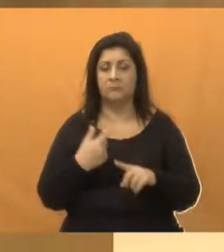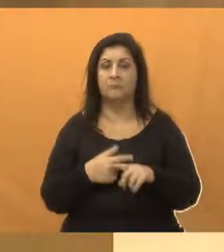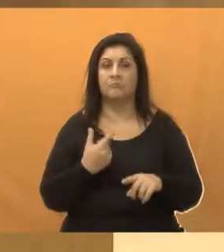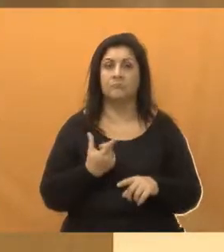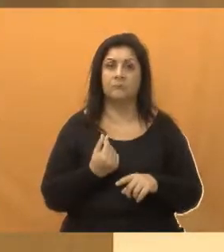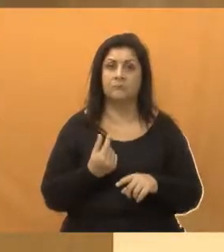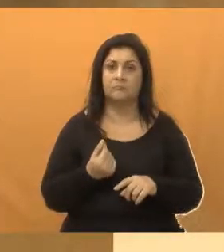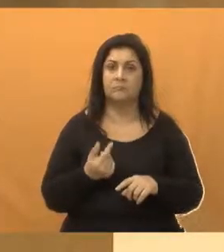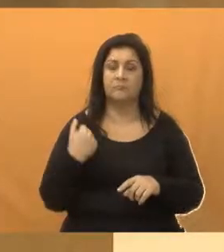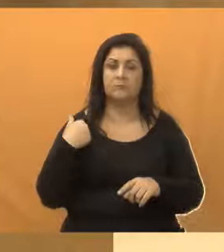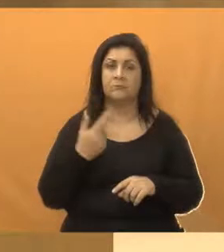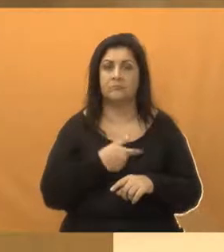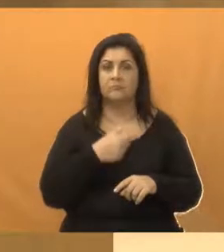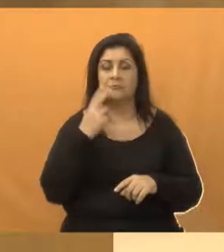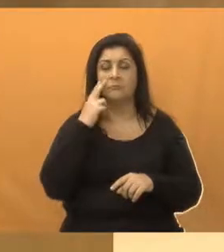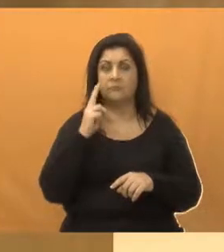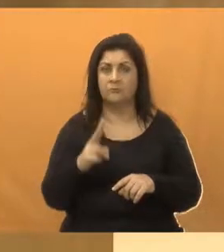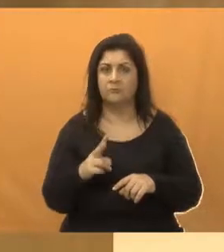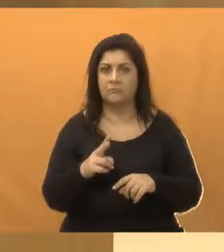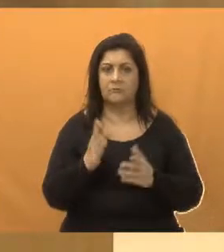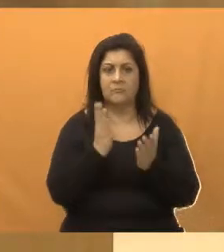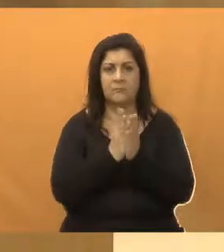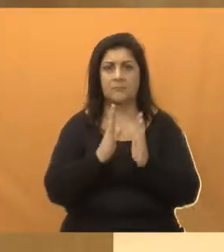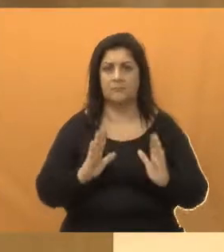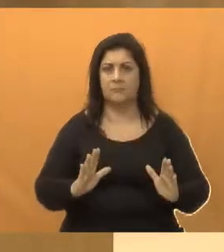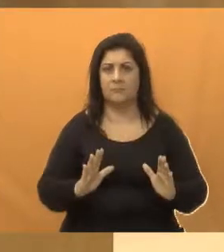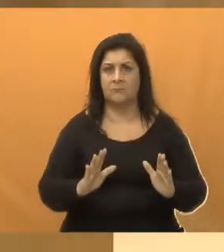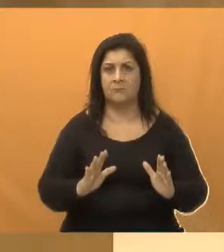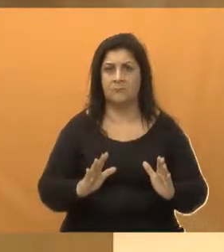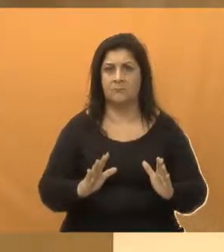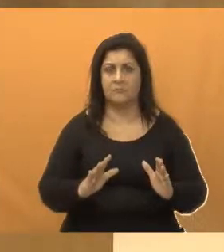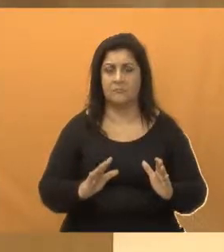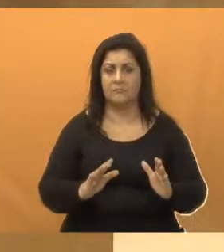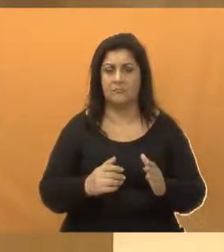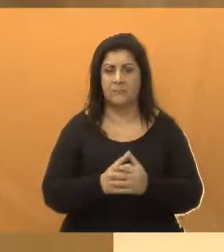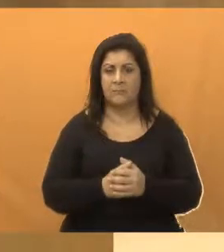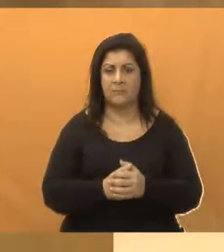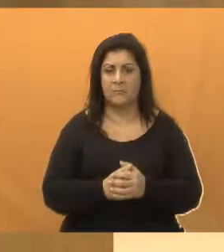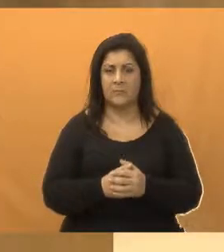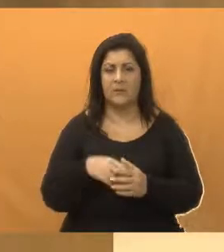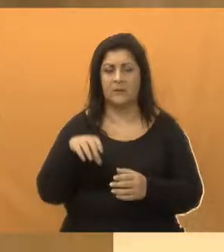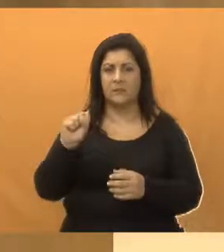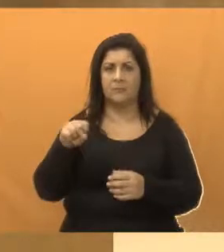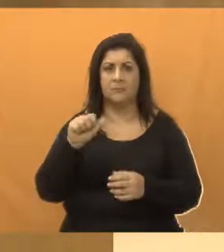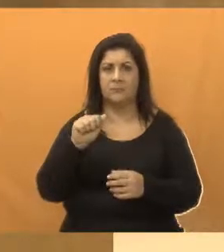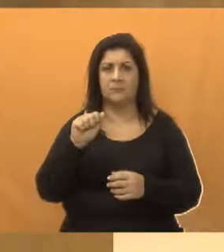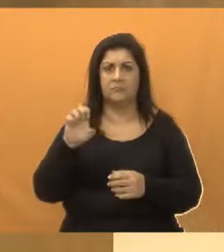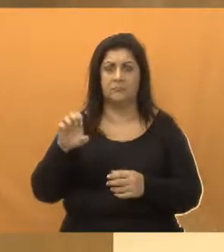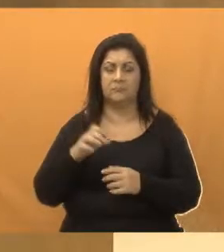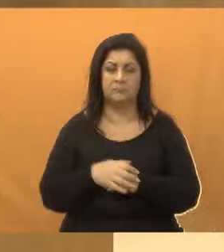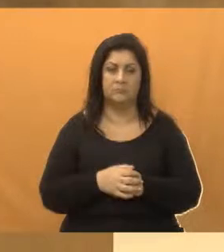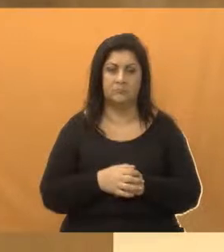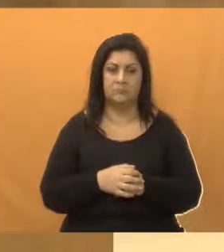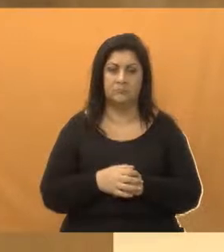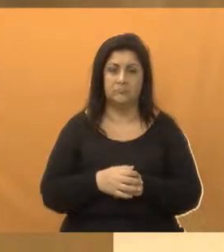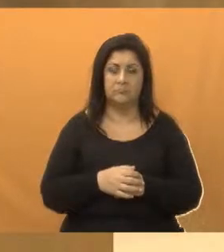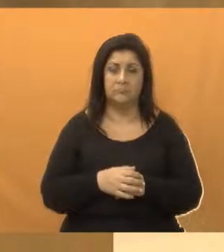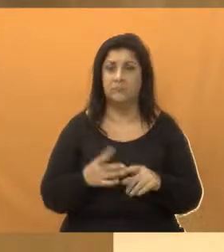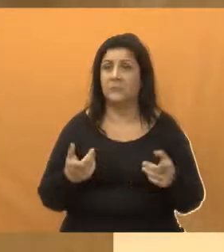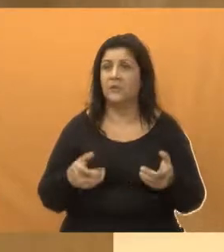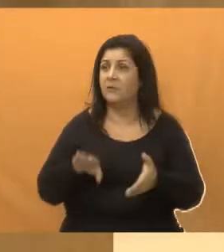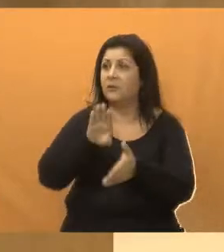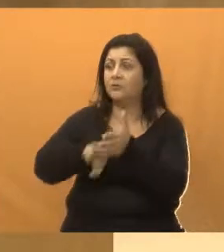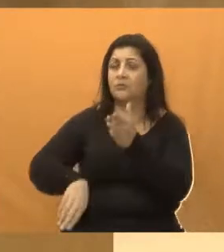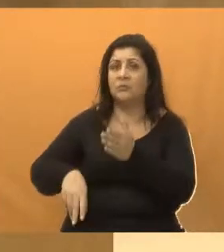gente vê que está estabilizado a conta do SAI, né? E vai tirar do próprio